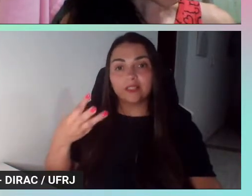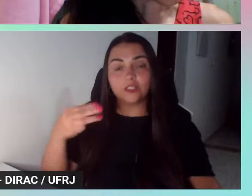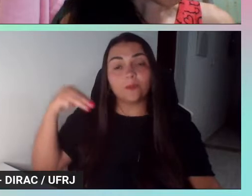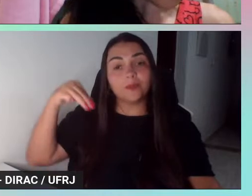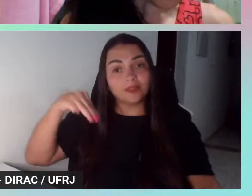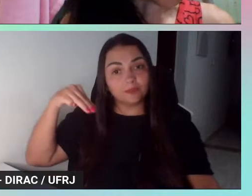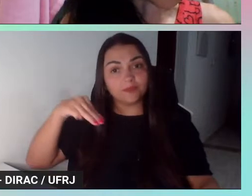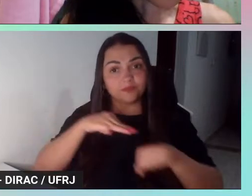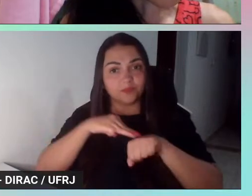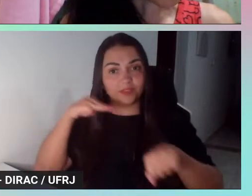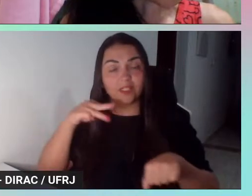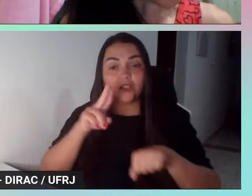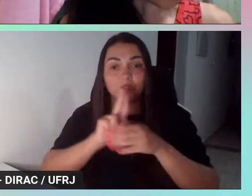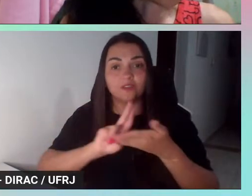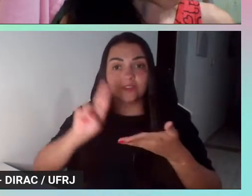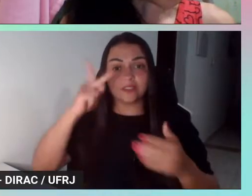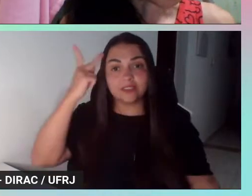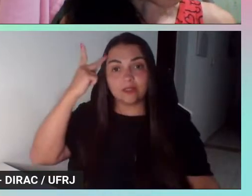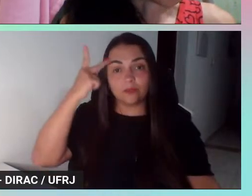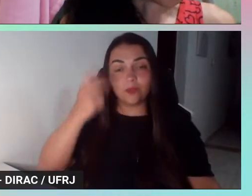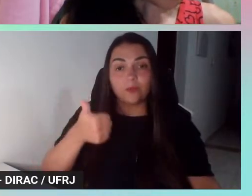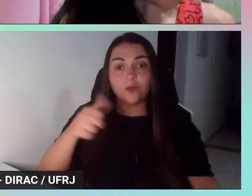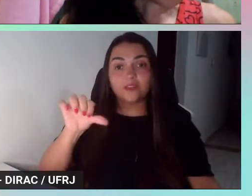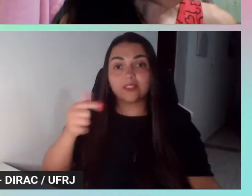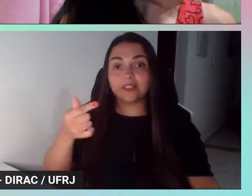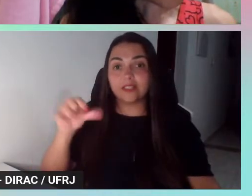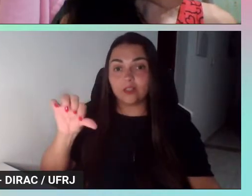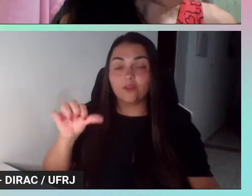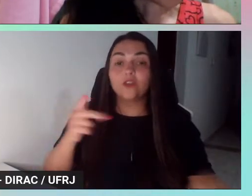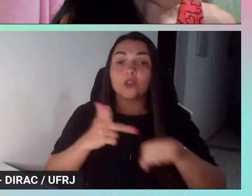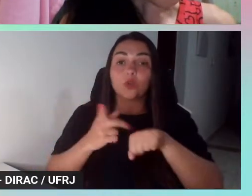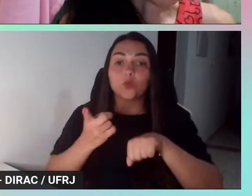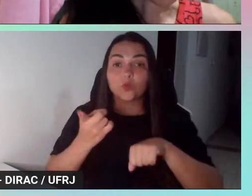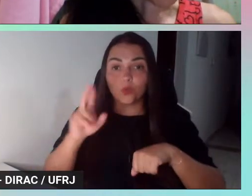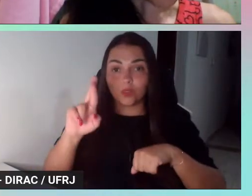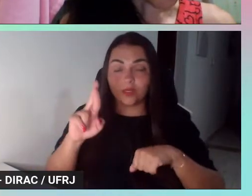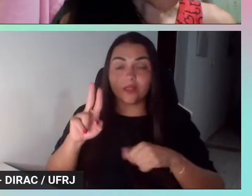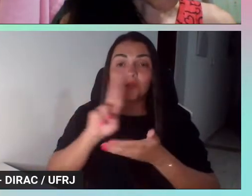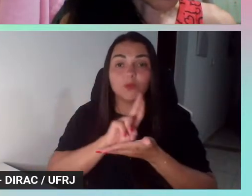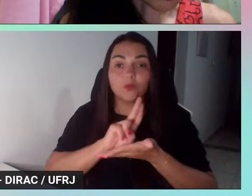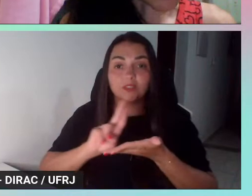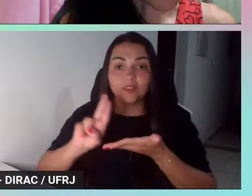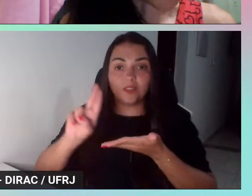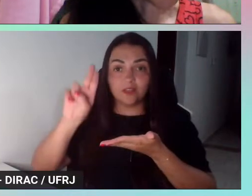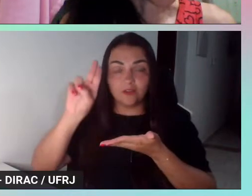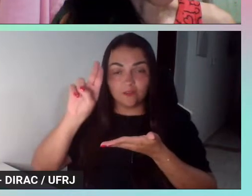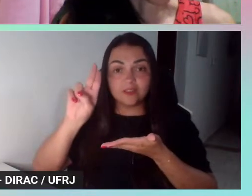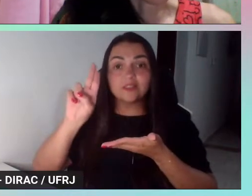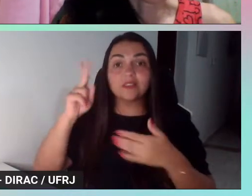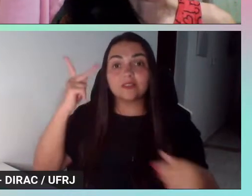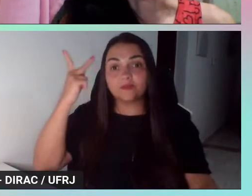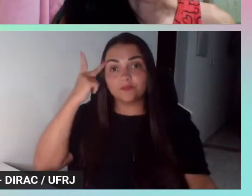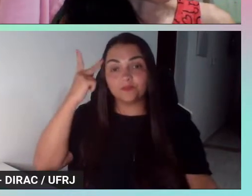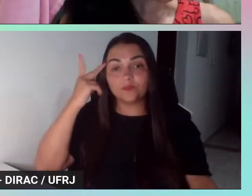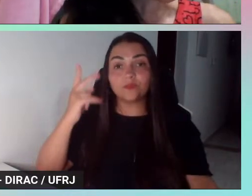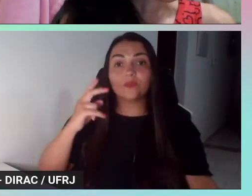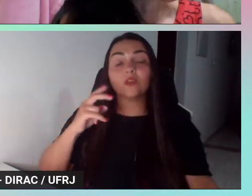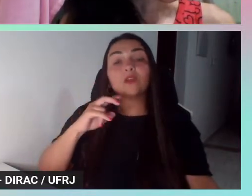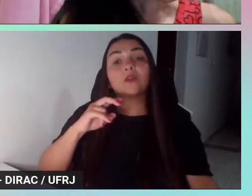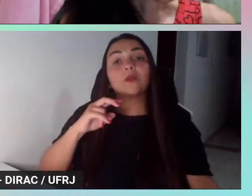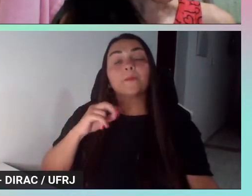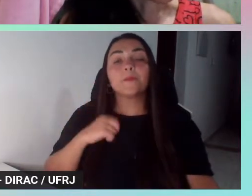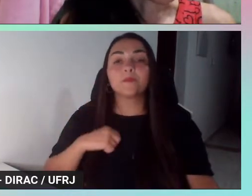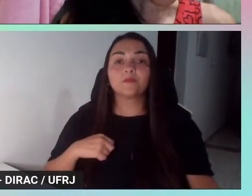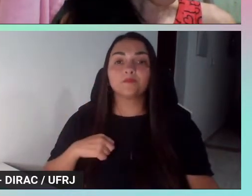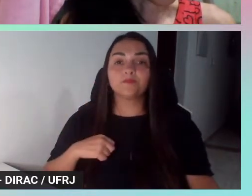pela Universidade de São Paulo, em 1979, e doutorado pela Universidade Estadual Paulista, Júlio de Mesquita Filho,